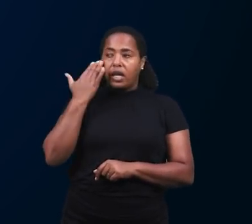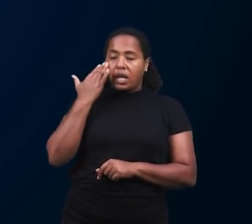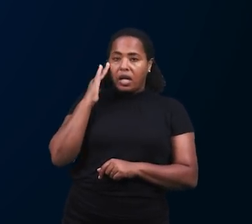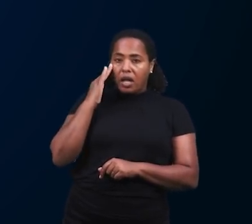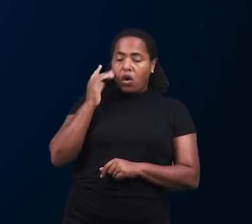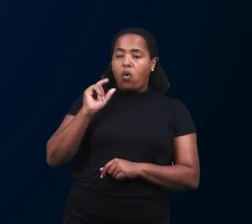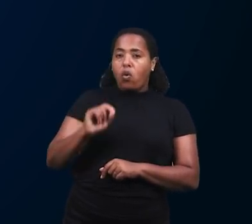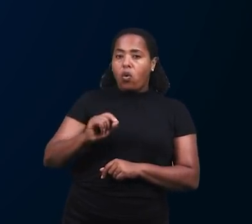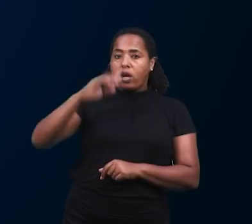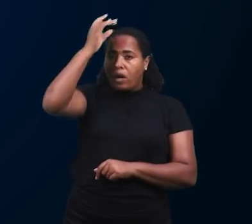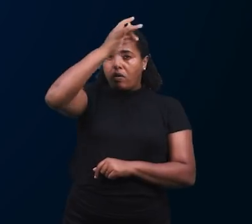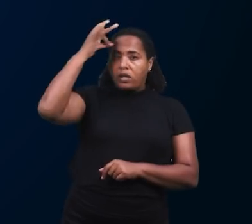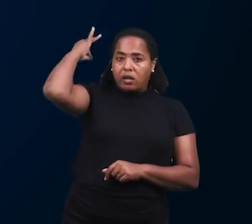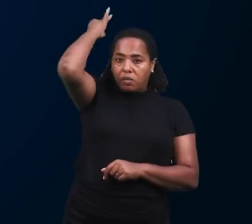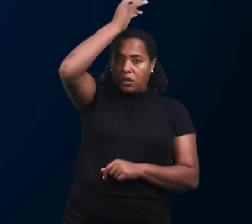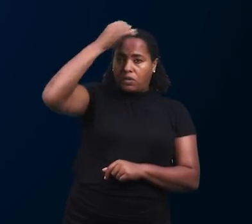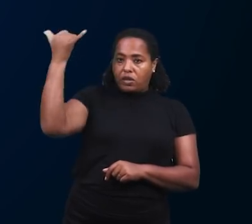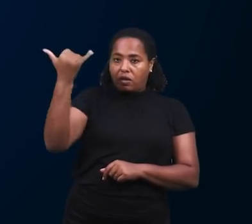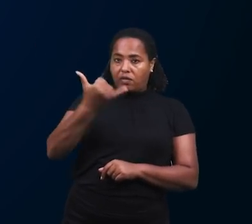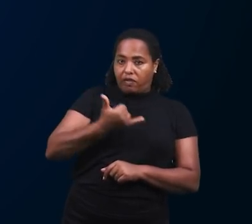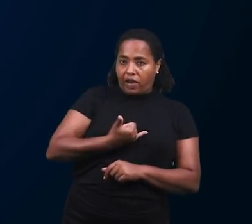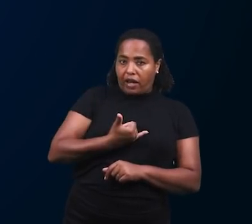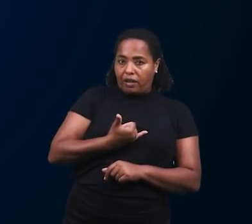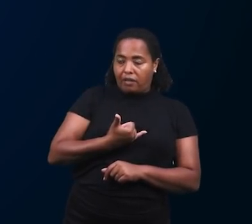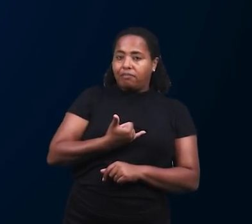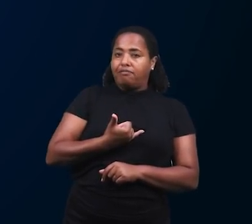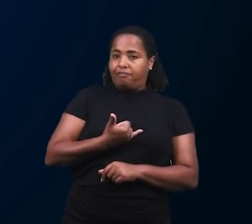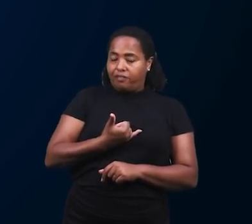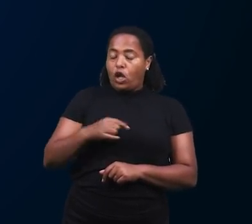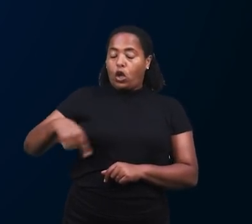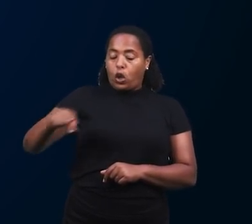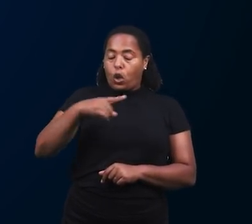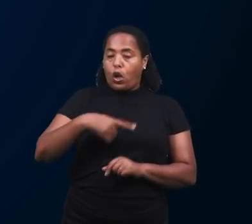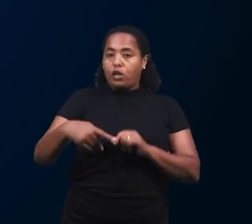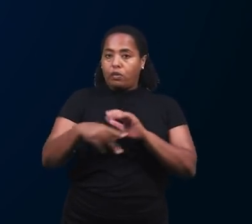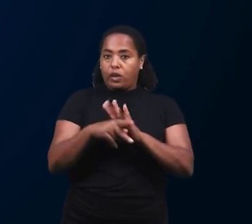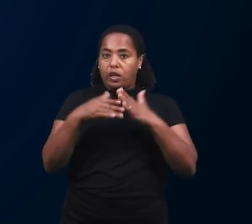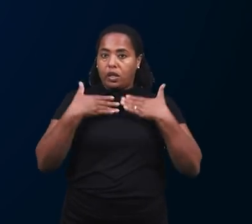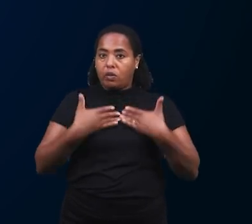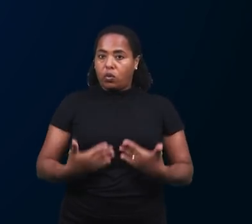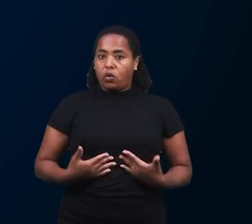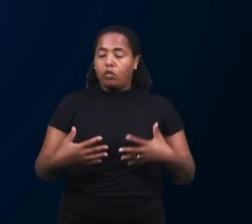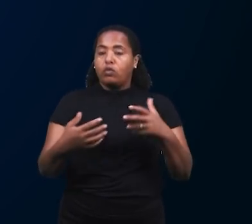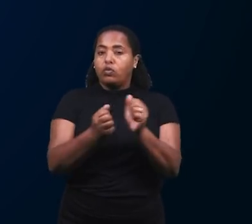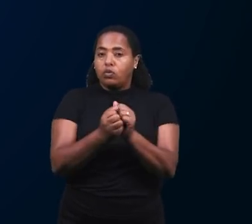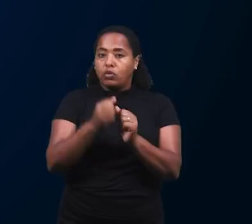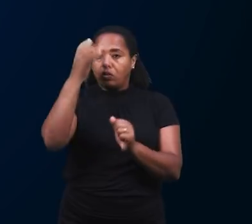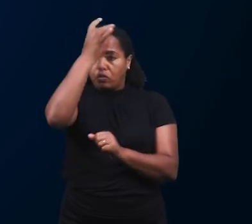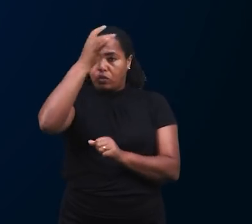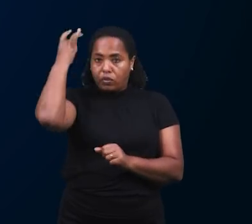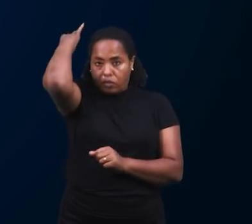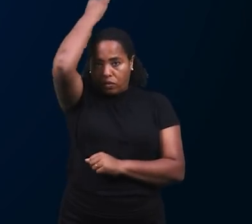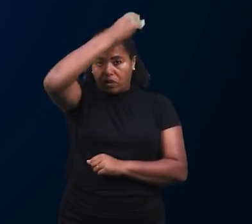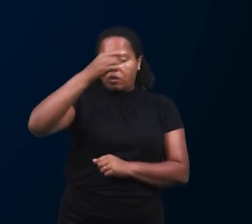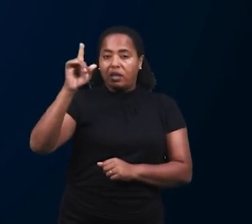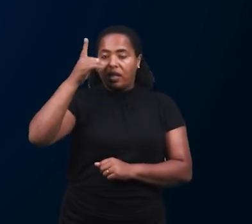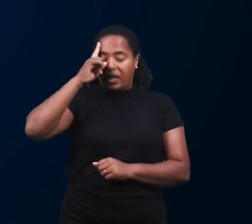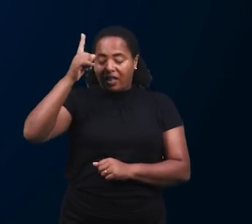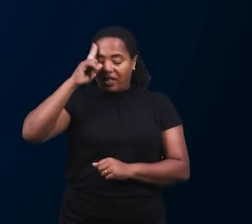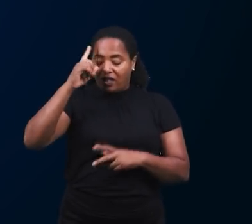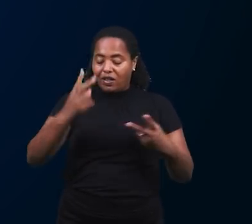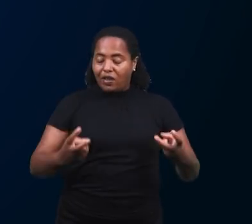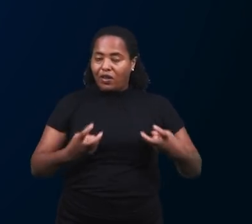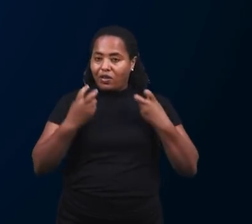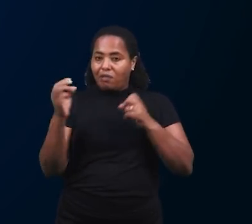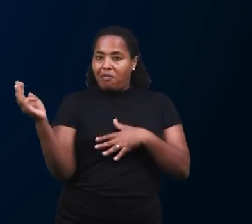tem ouvidos, ouça o que o Espírito diz às igrejas. E nós fazemos parte desse povo que, junto